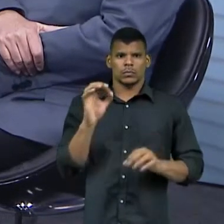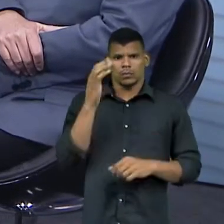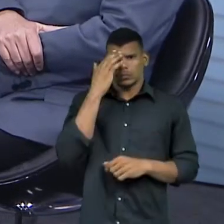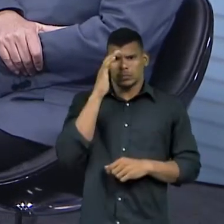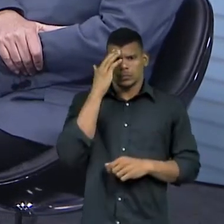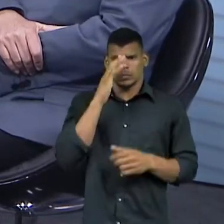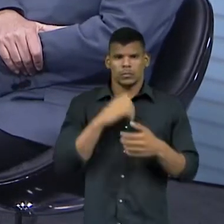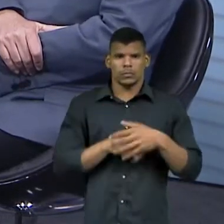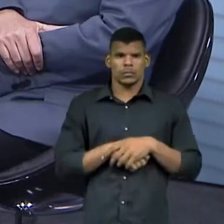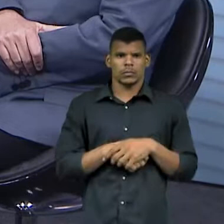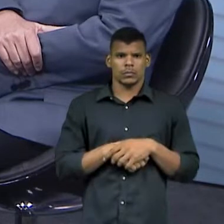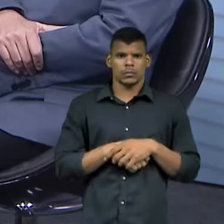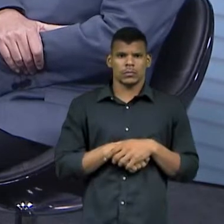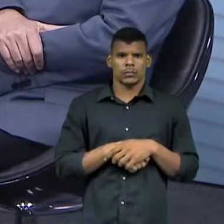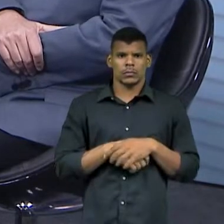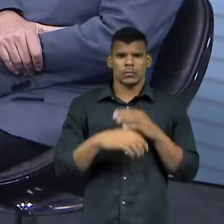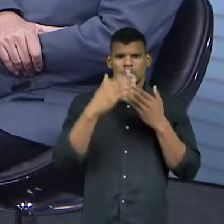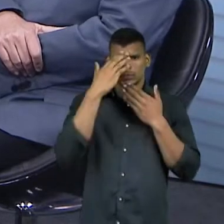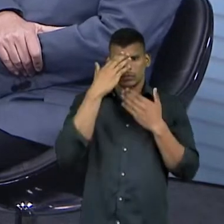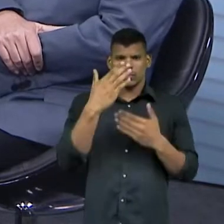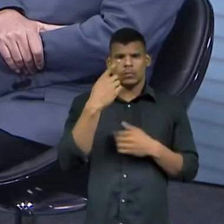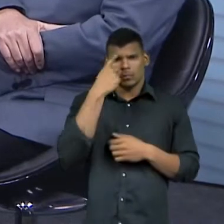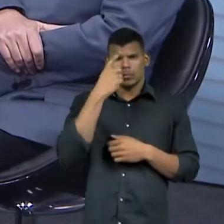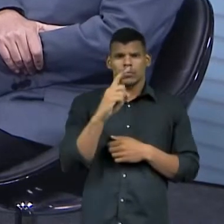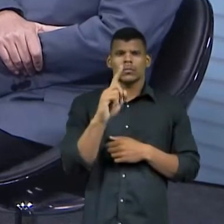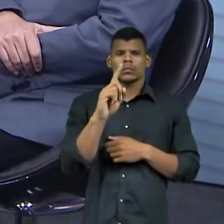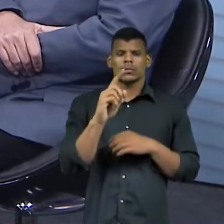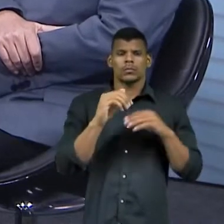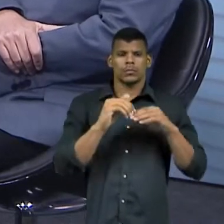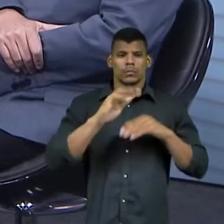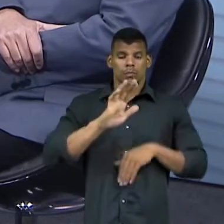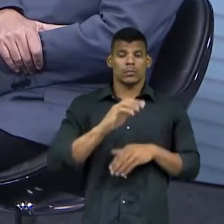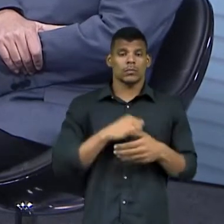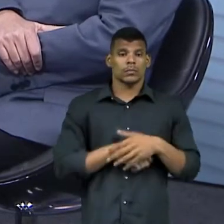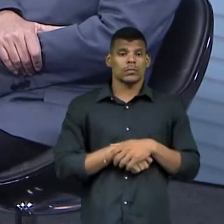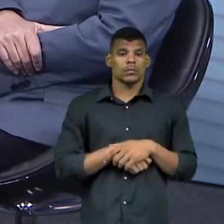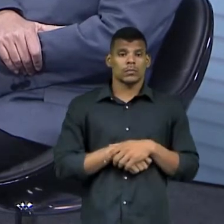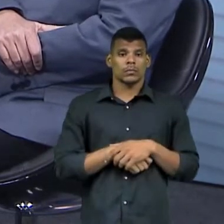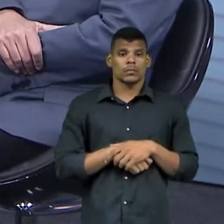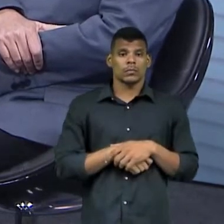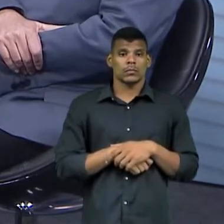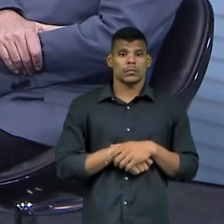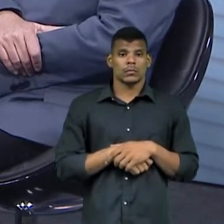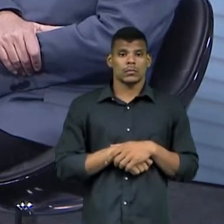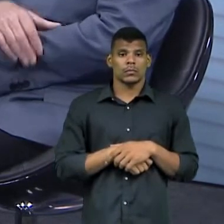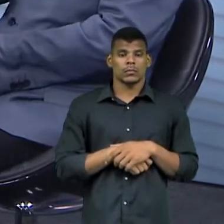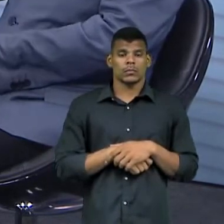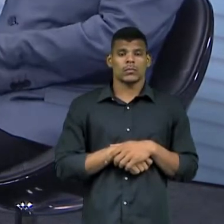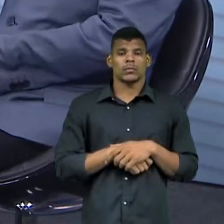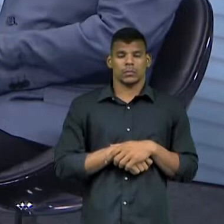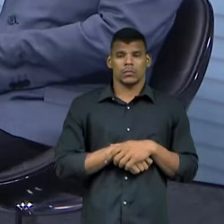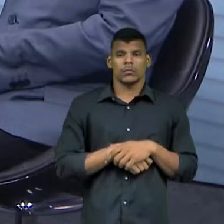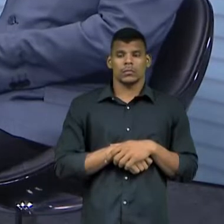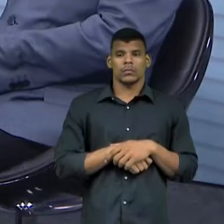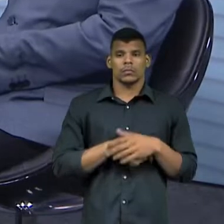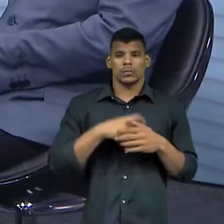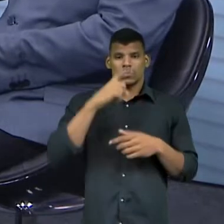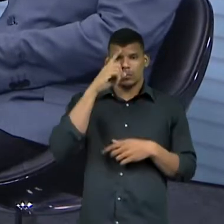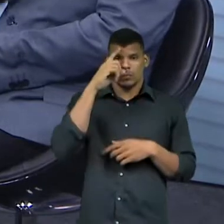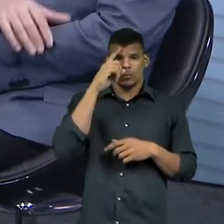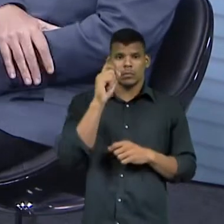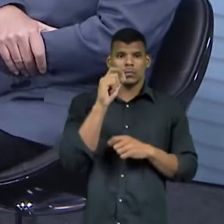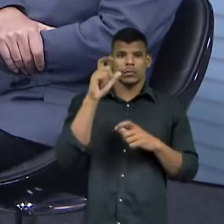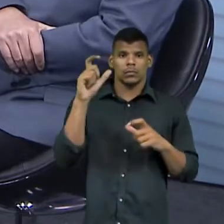disse obrigado por mais um dia de prorrogação então todo dia que ele acordava ele falava obrigado por mais um dia de prorrogação e essa